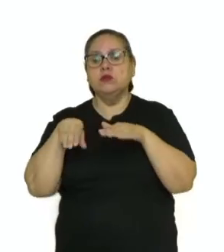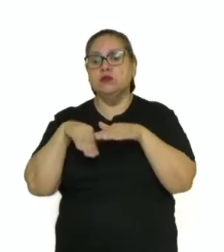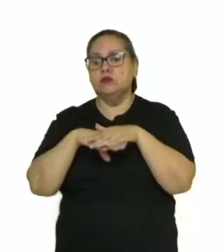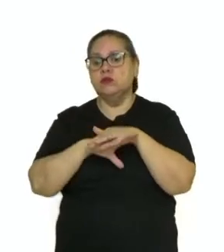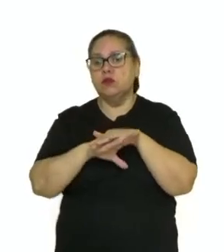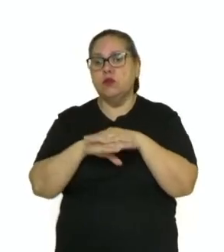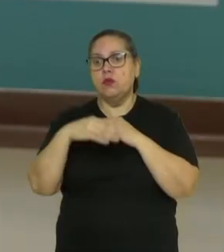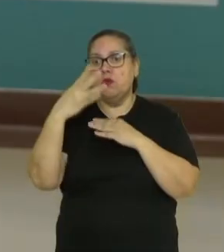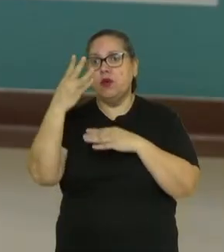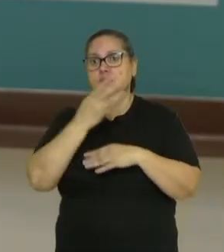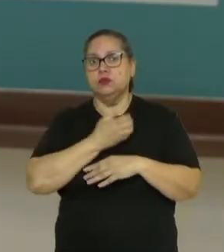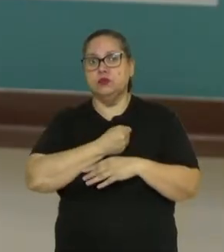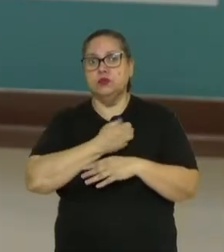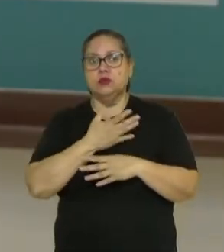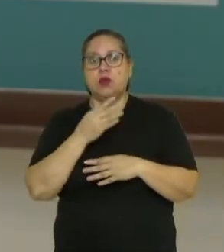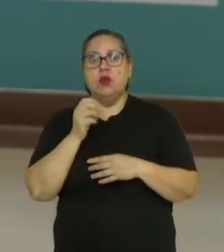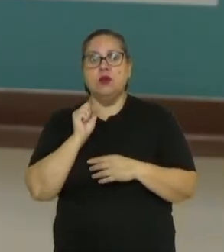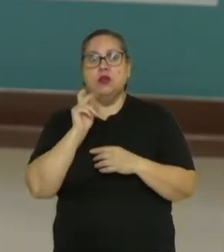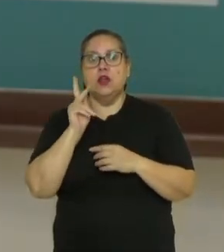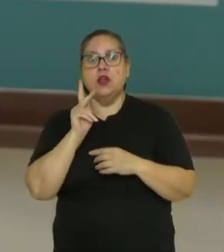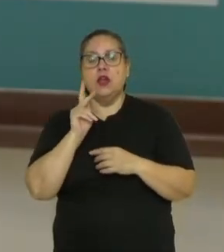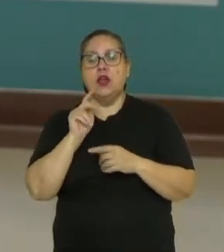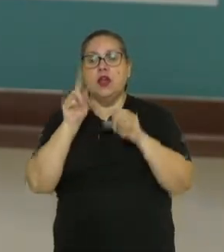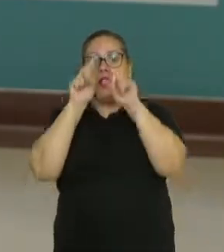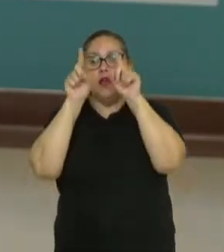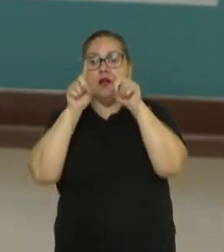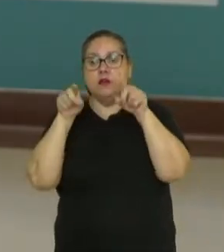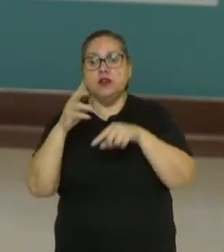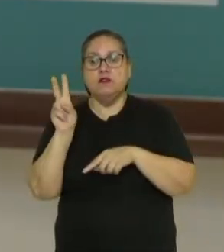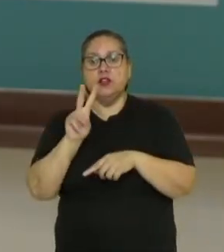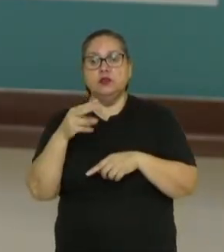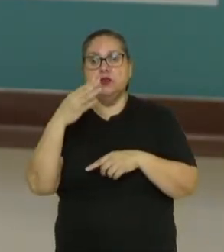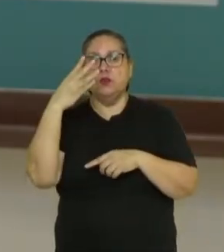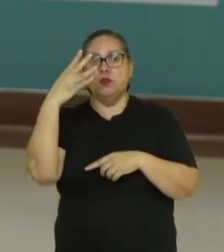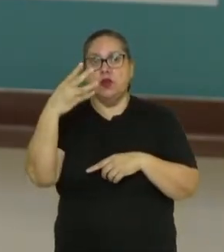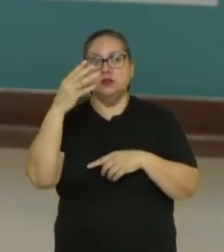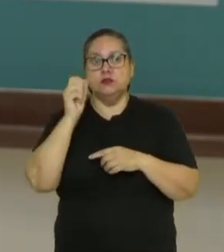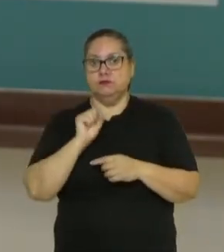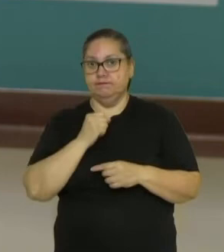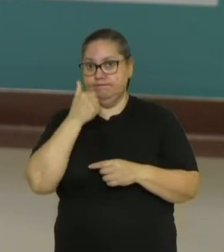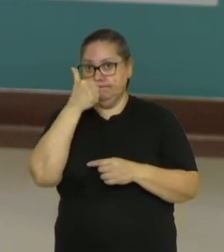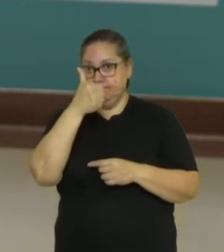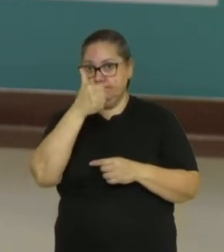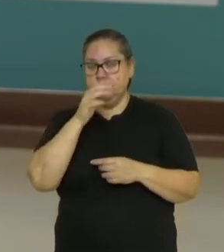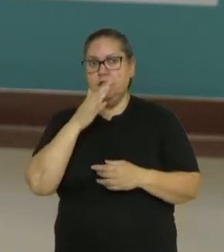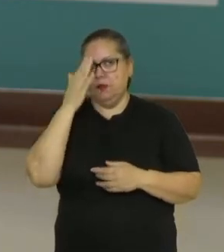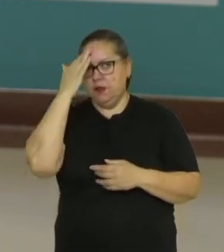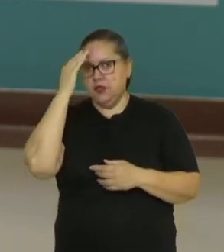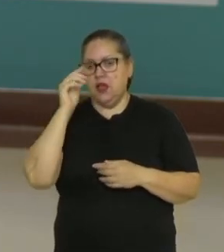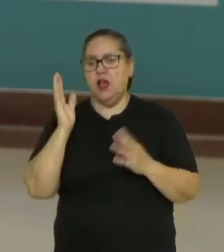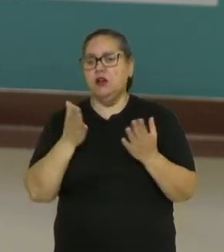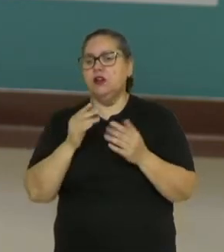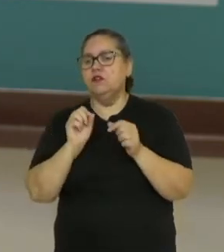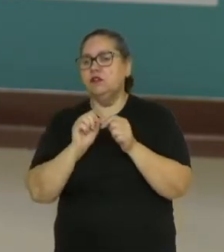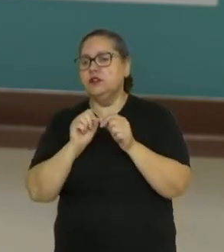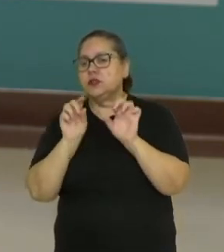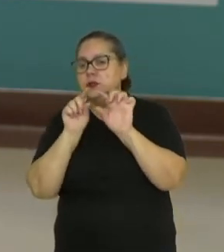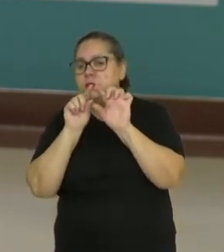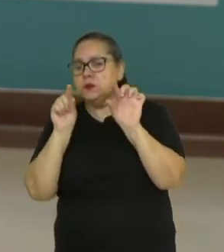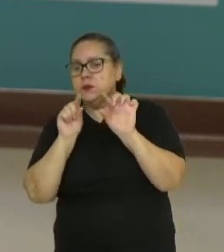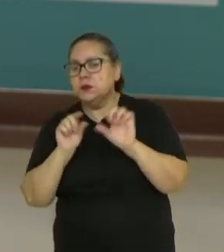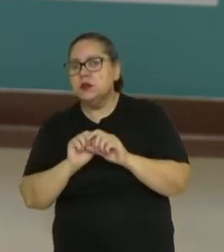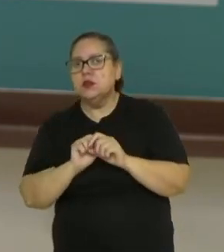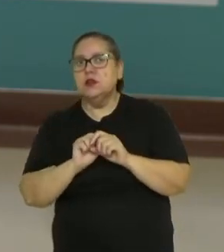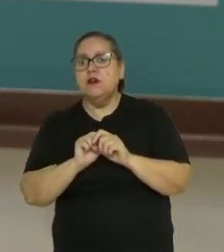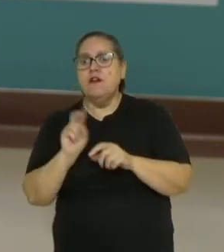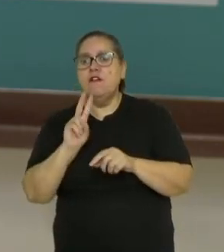número 4. Ok? Portanto, a pera vale 4. Beleza? Agora nós vamos resolver a expressão algébrica,